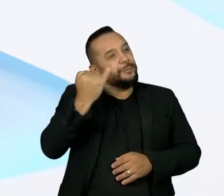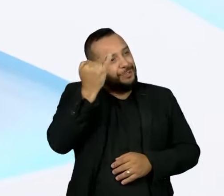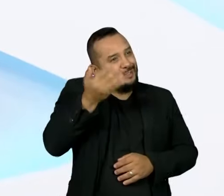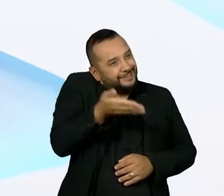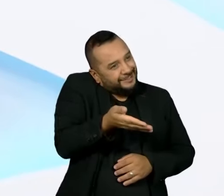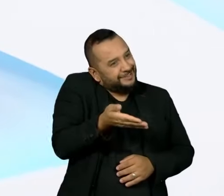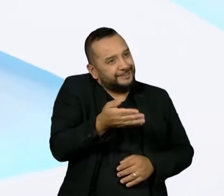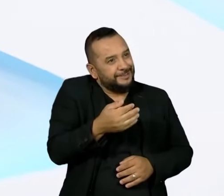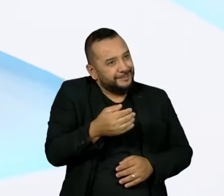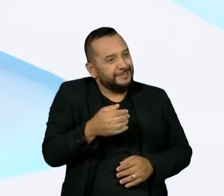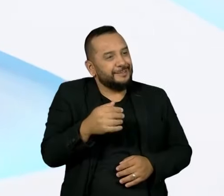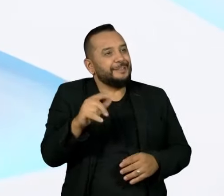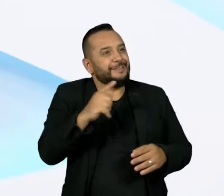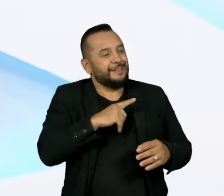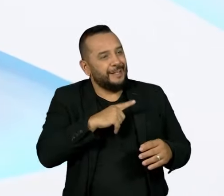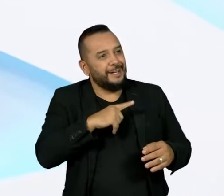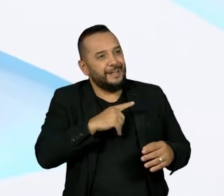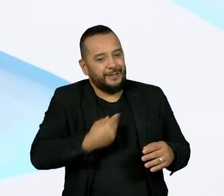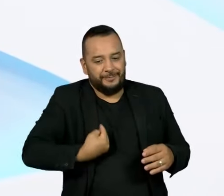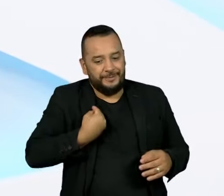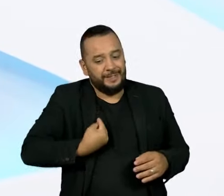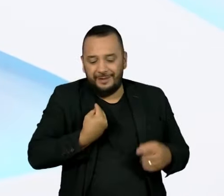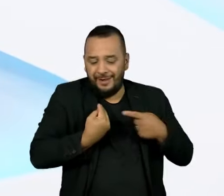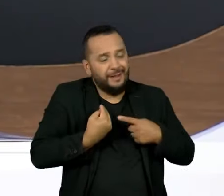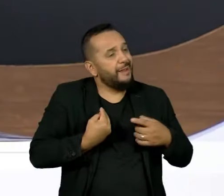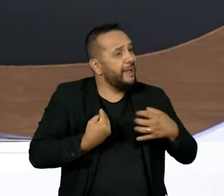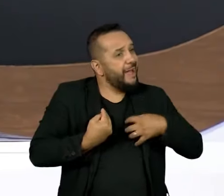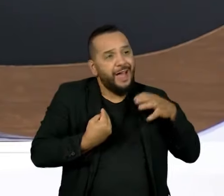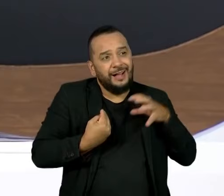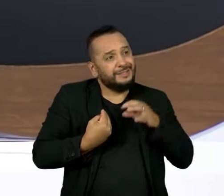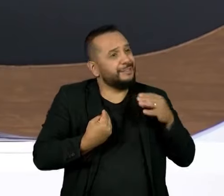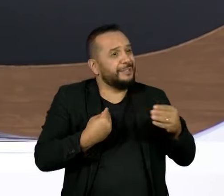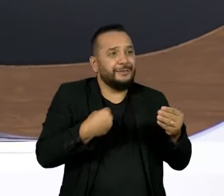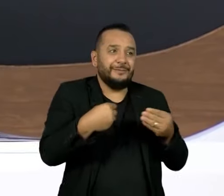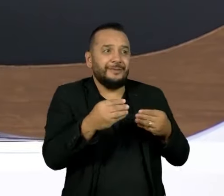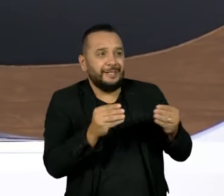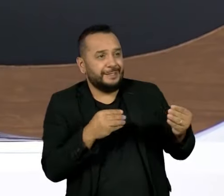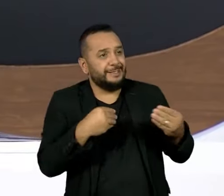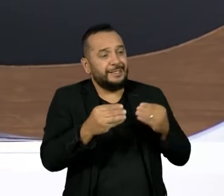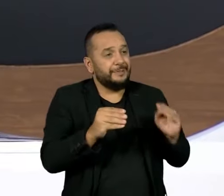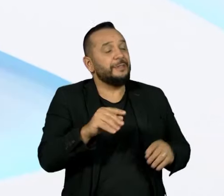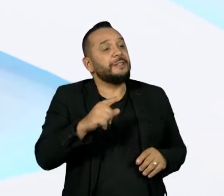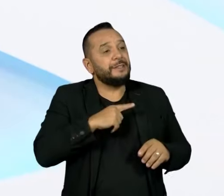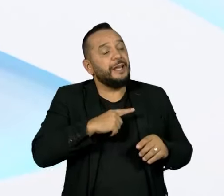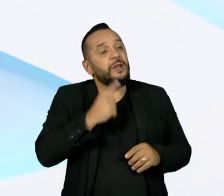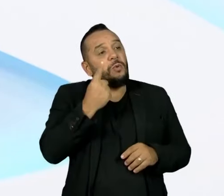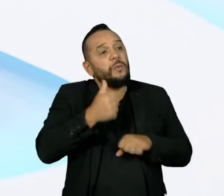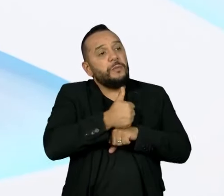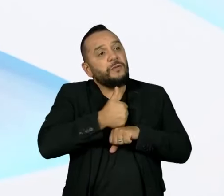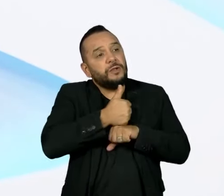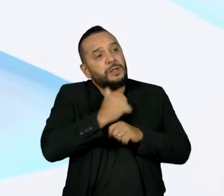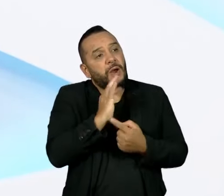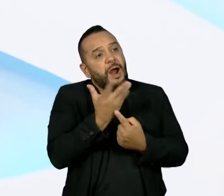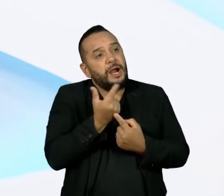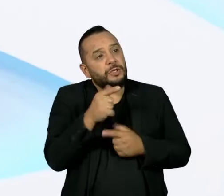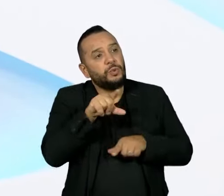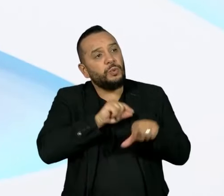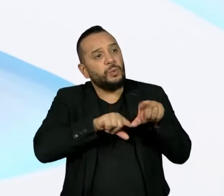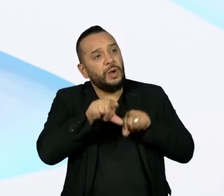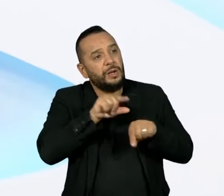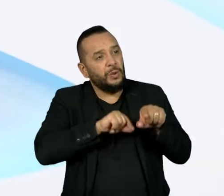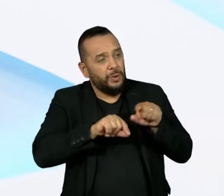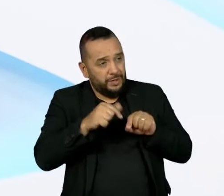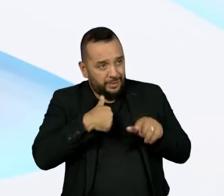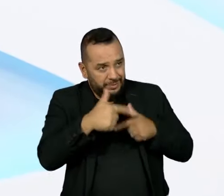a flexibilidade que a vida nos traz. Um dos curadores com que eu trabalhei disse uma coisa muito